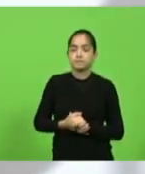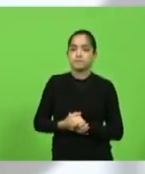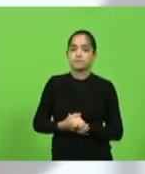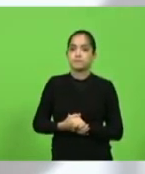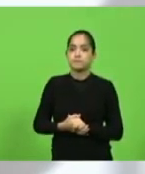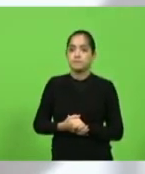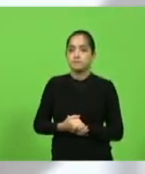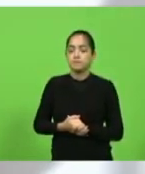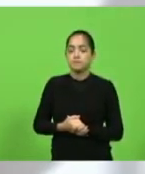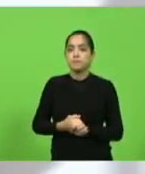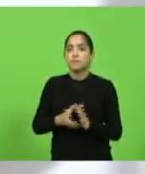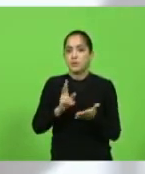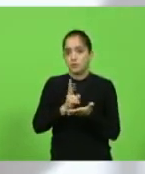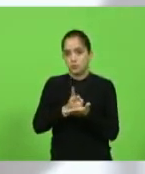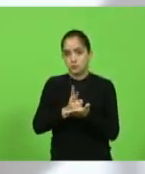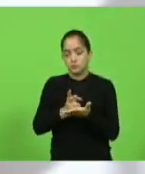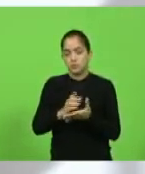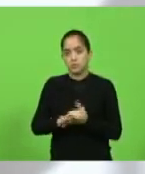Continuando,